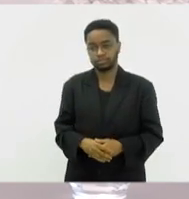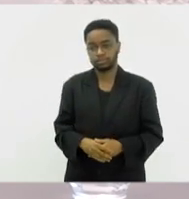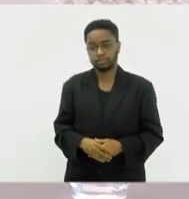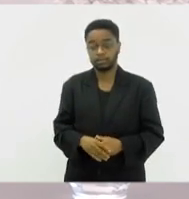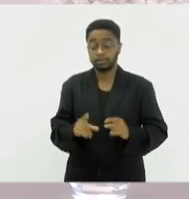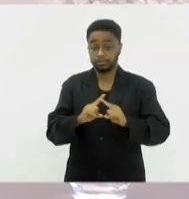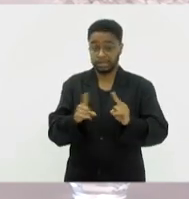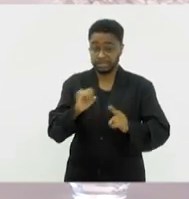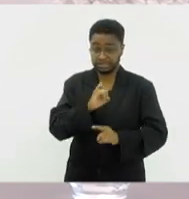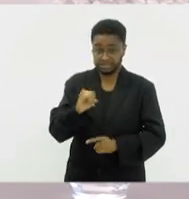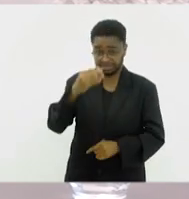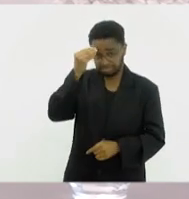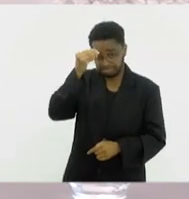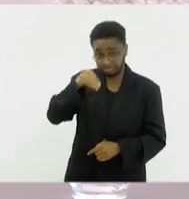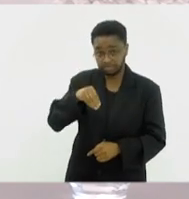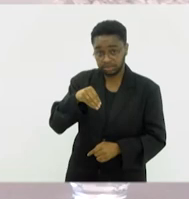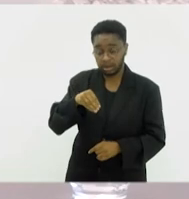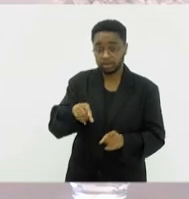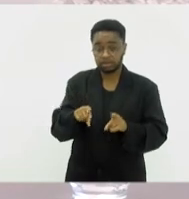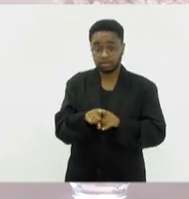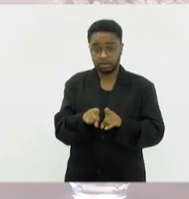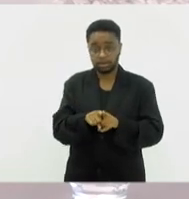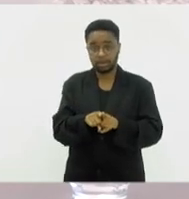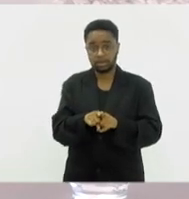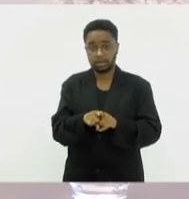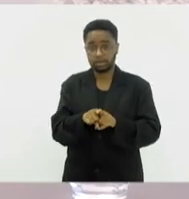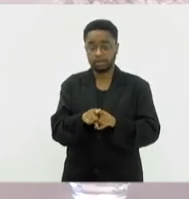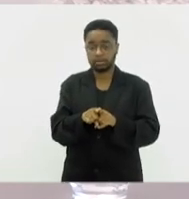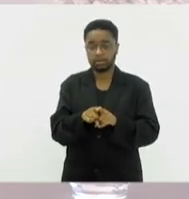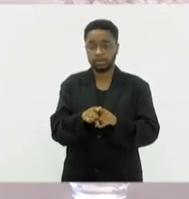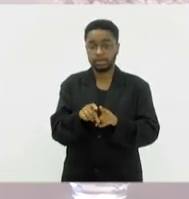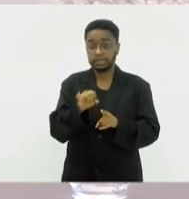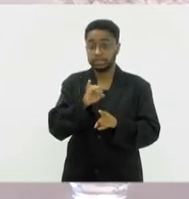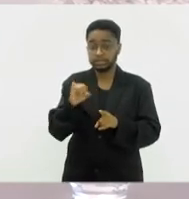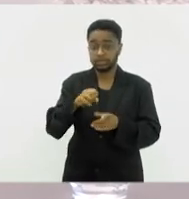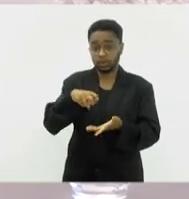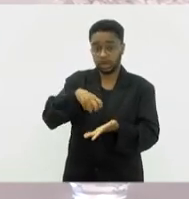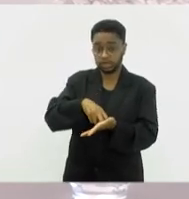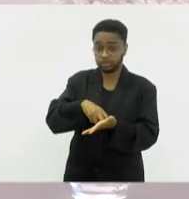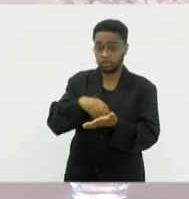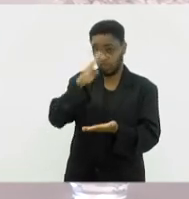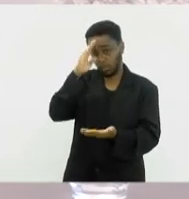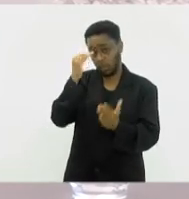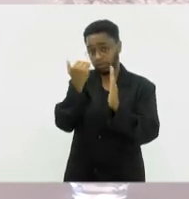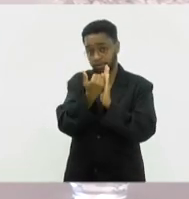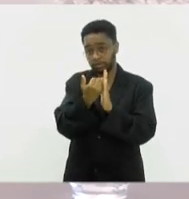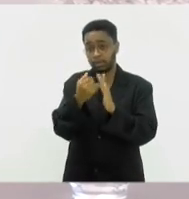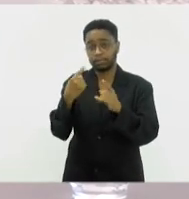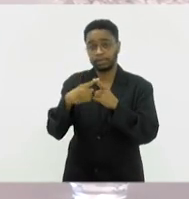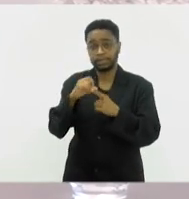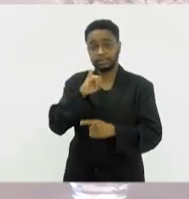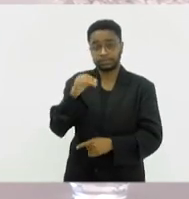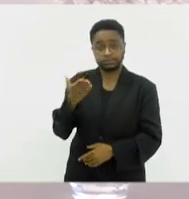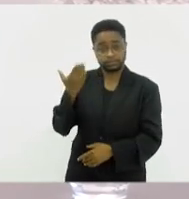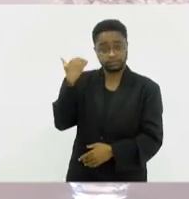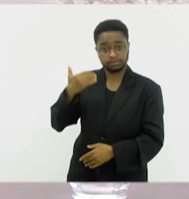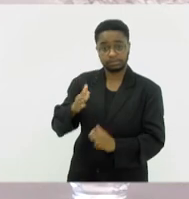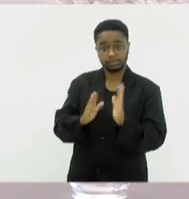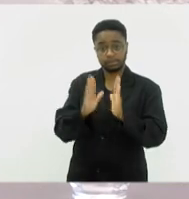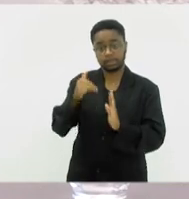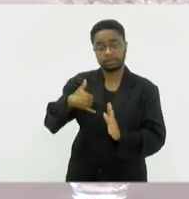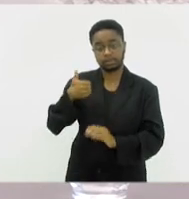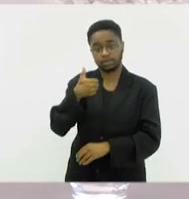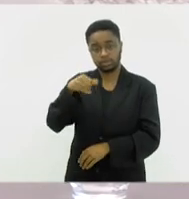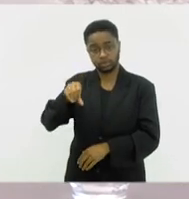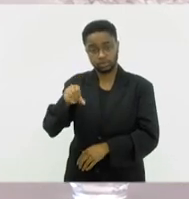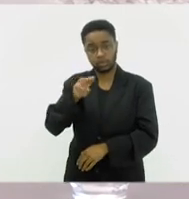que, se isso foi aberto e, de alguma forma, parte da pena também foi cumprida, ou seja, quando lá é com 19 anos, com a